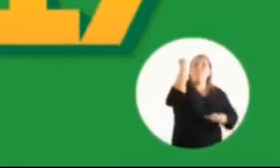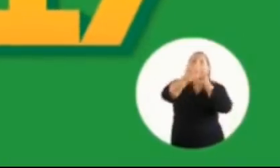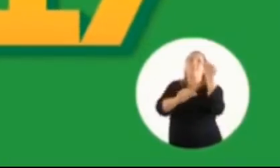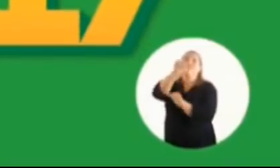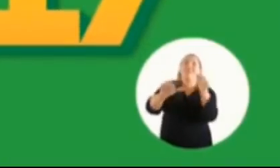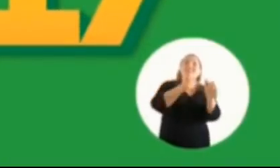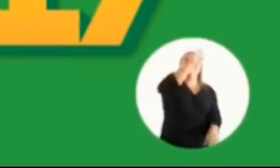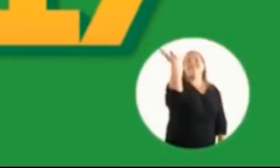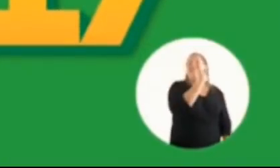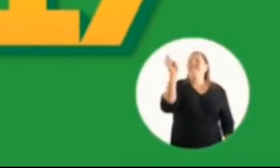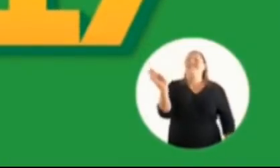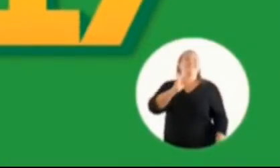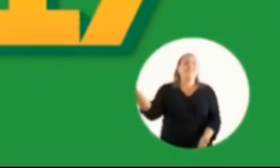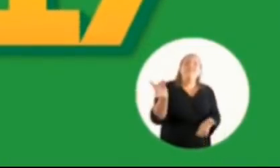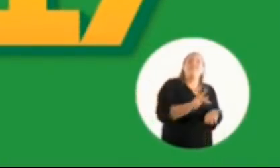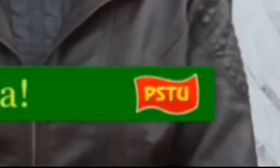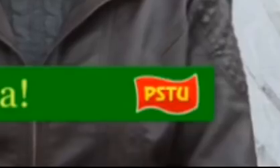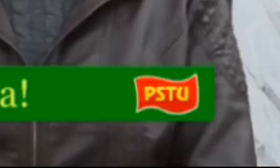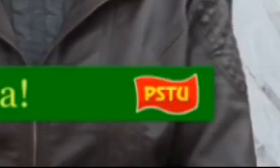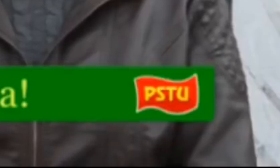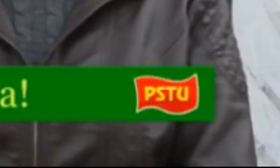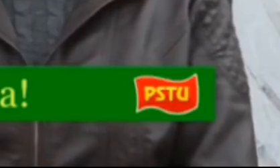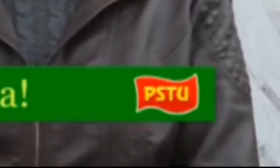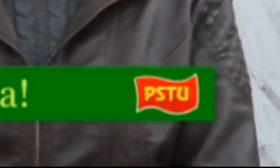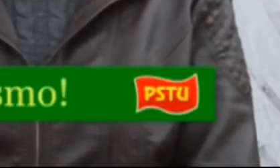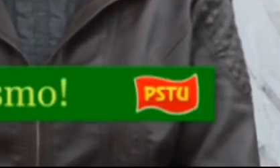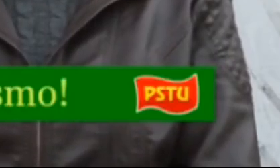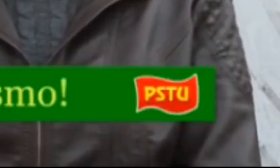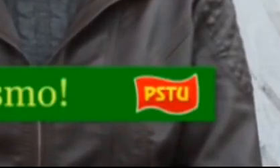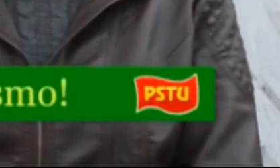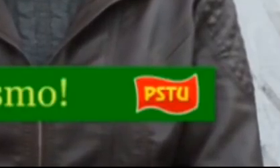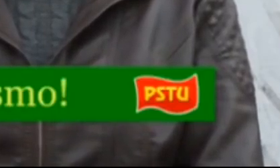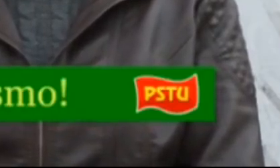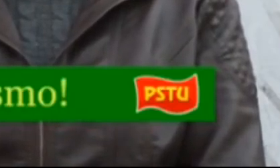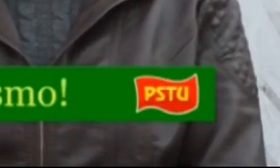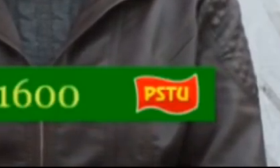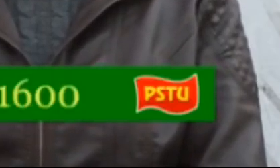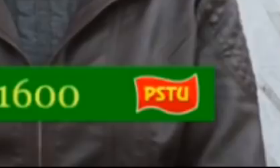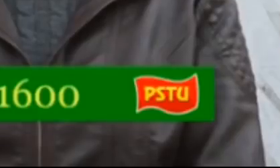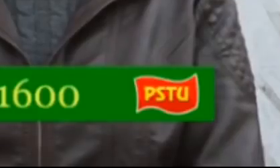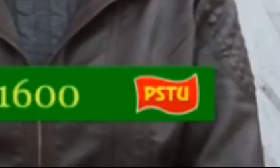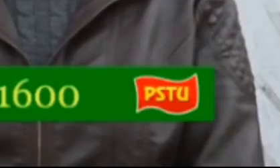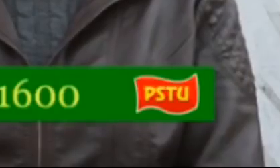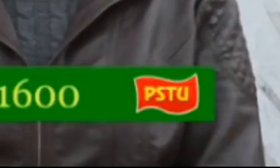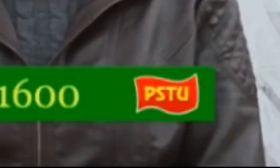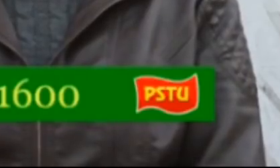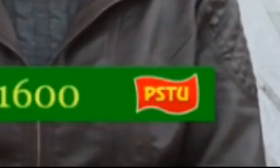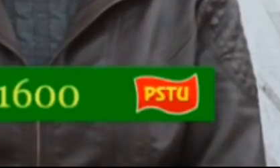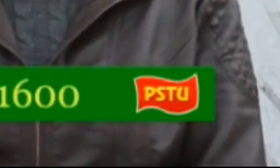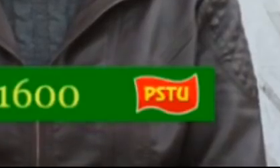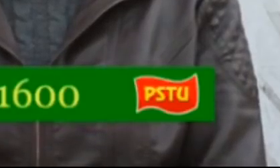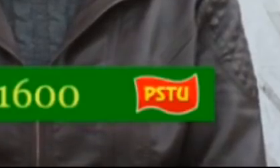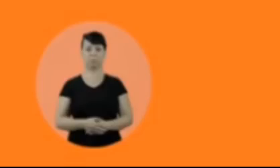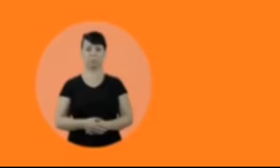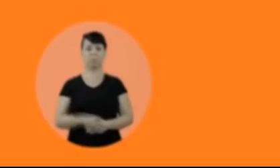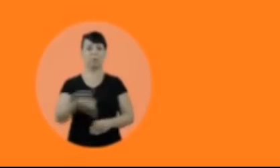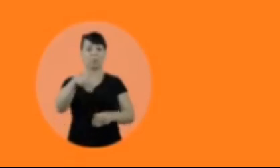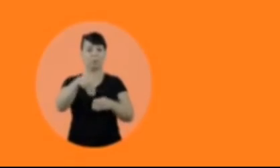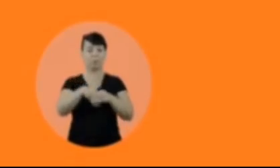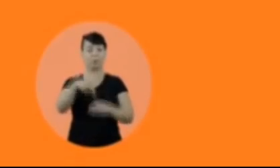LGBT não é doença. Doente é o capitalismo. Cláudia dos Santos,